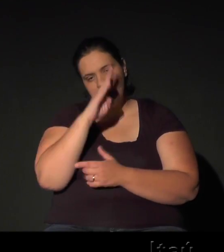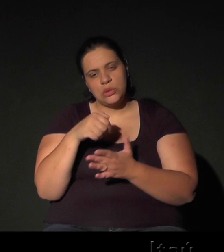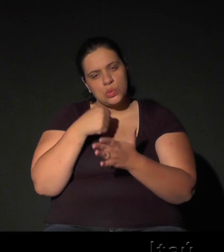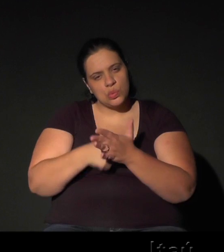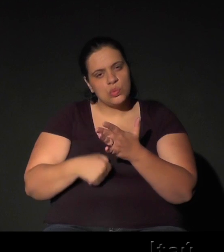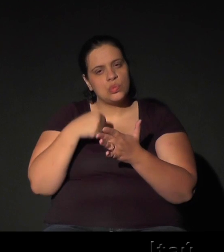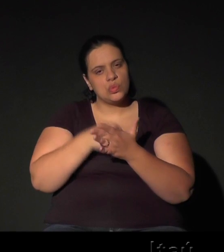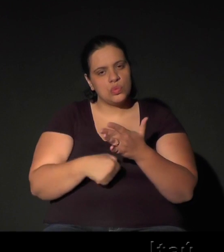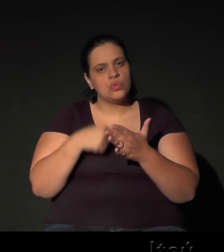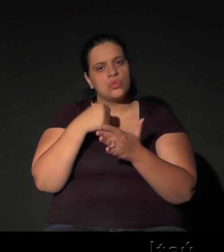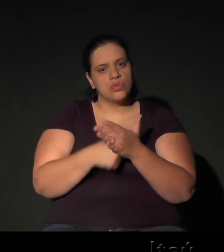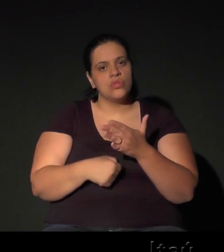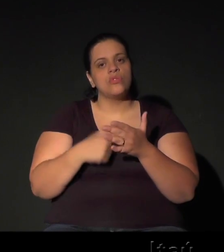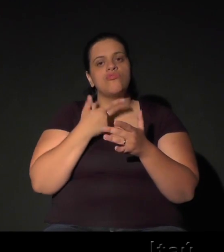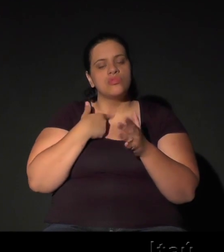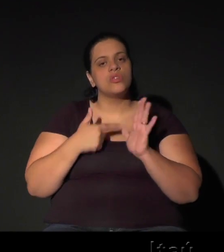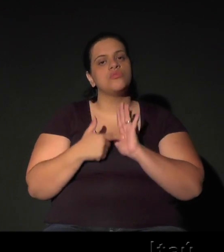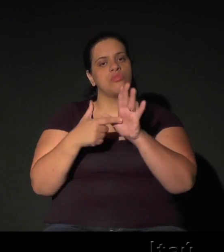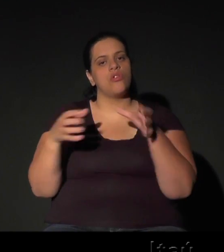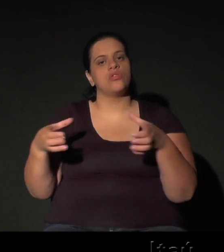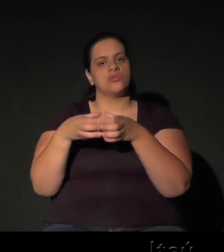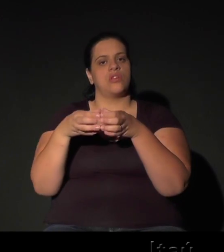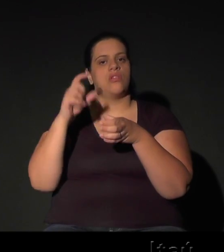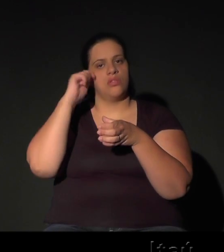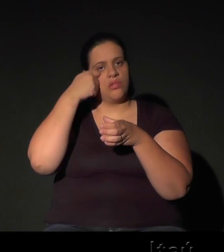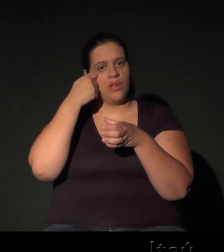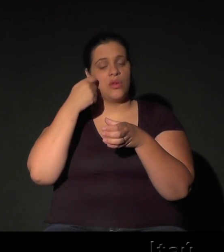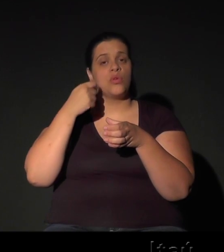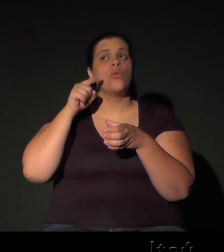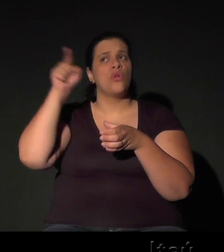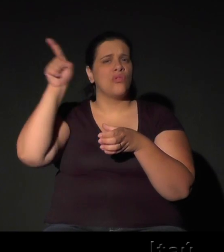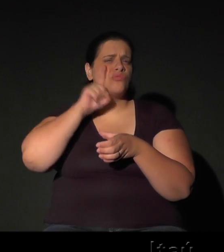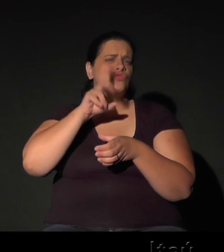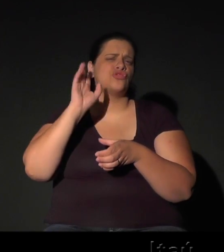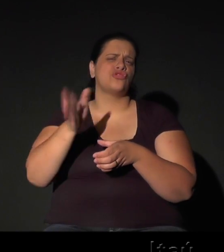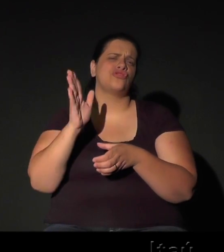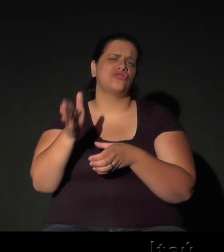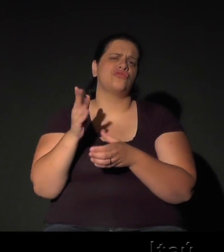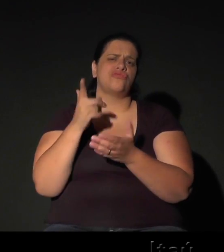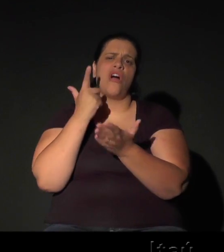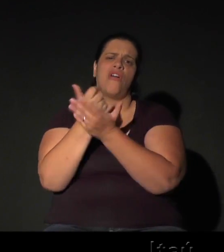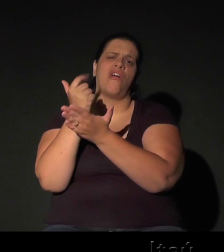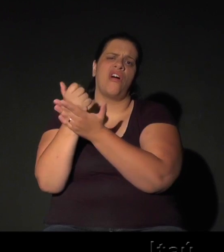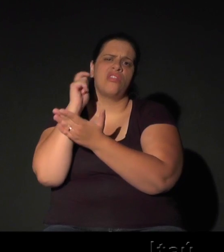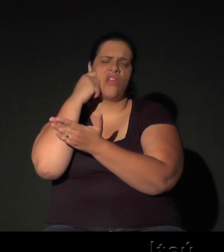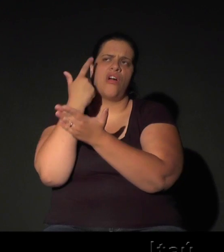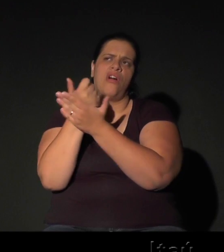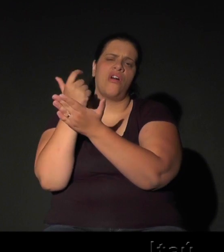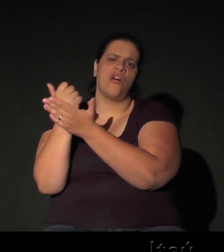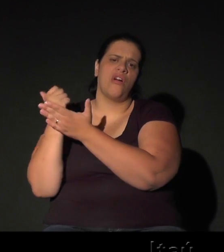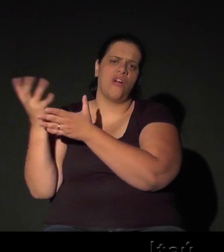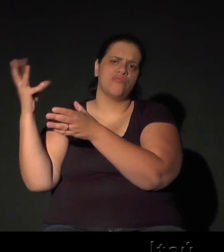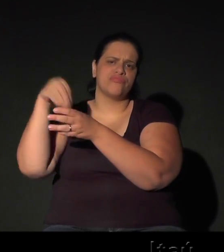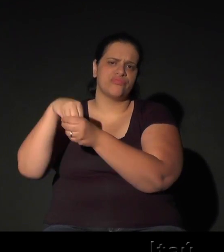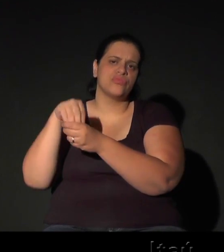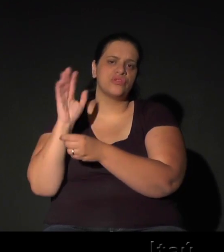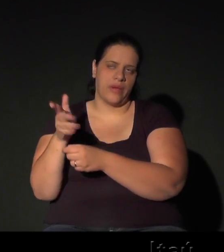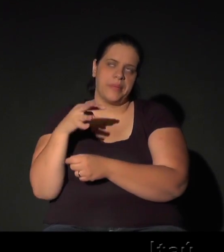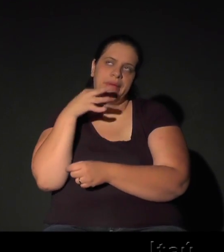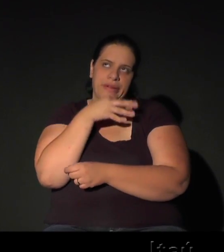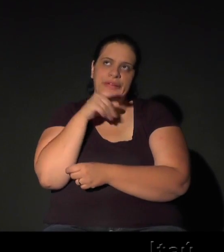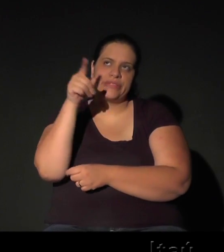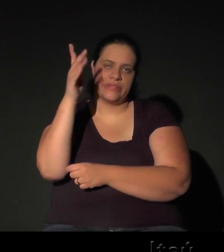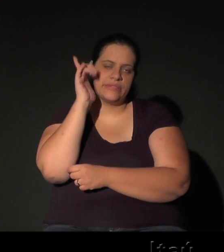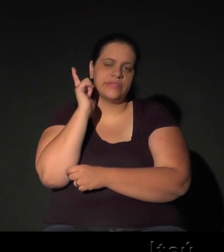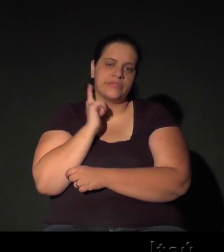pra existência de uma classe média negra que já existe nos Estados Unidos há décadas que consome tudo que tá incorporado mesmo que lá efetivamente